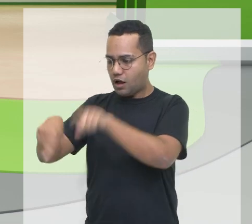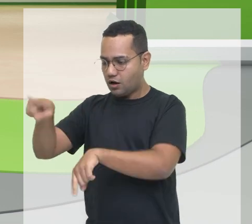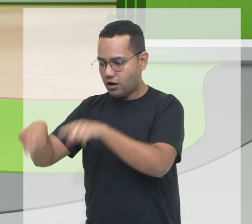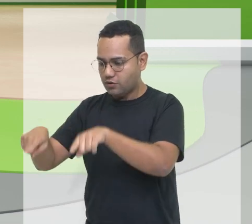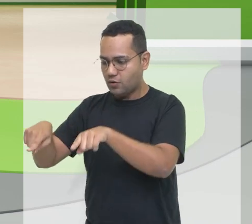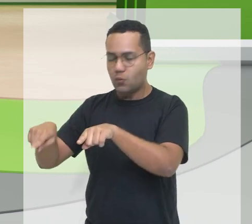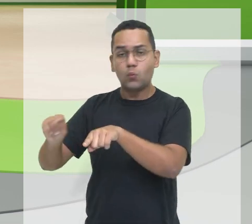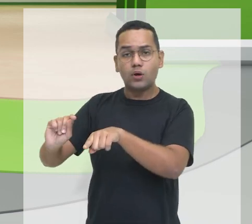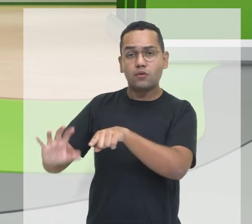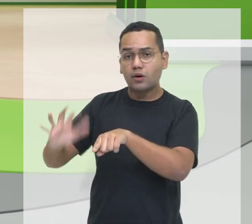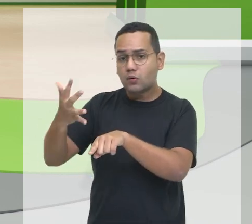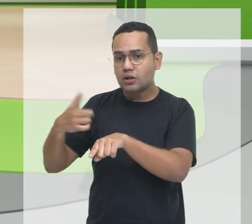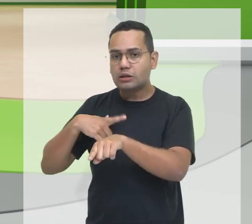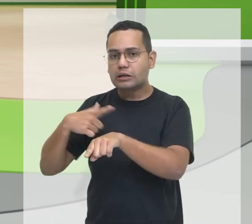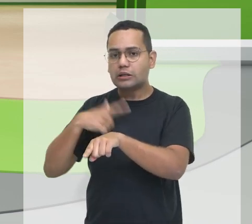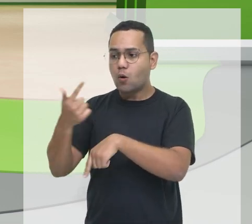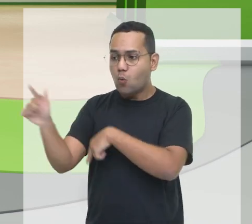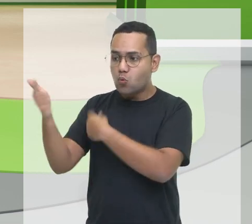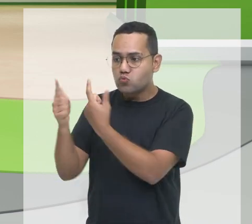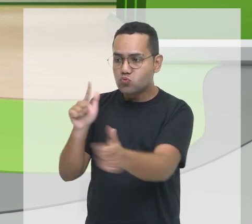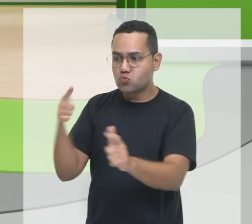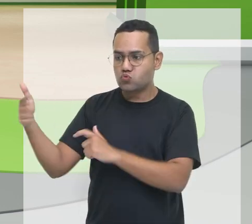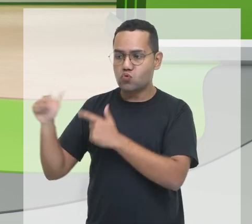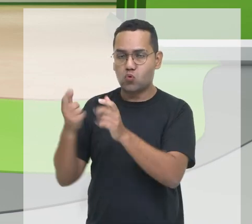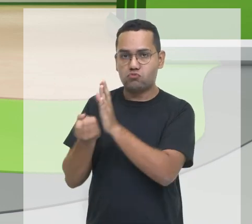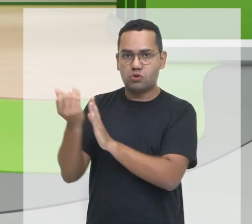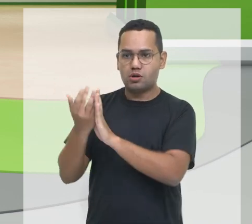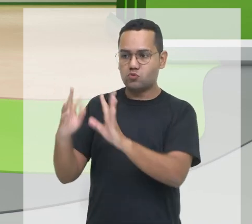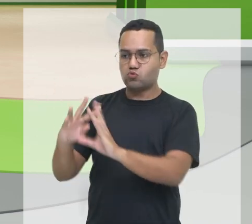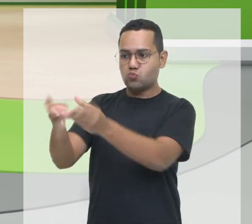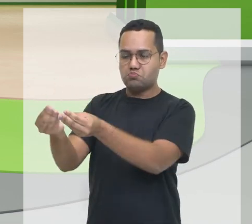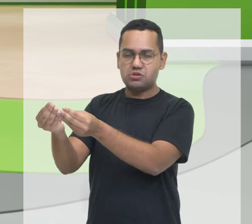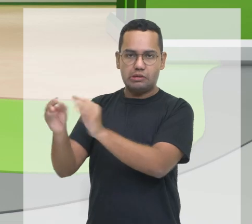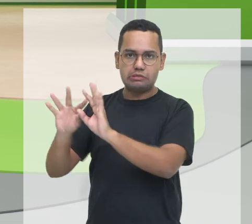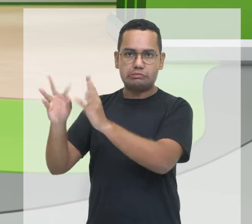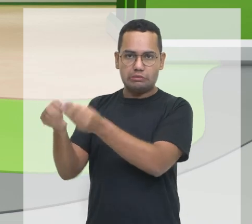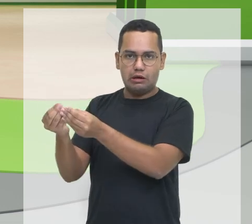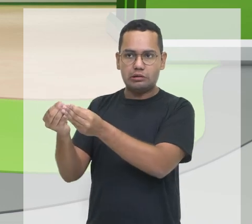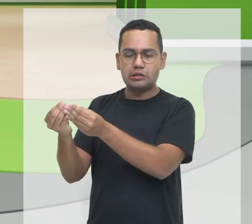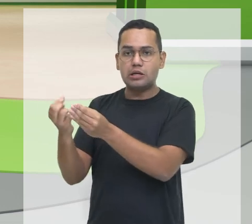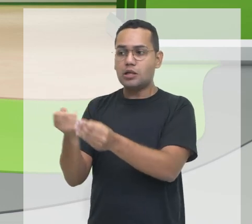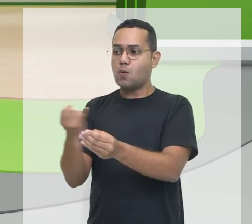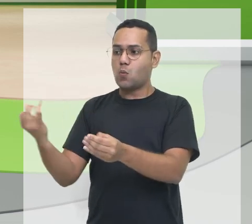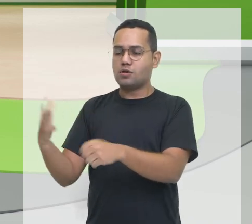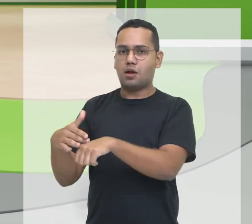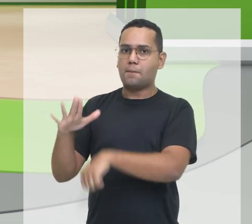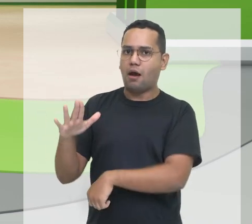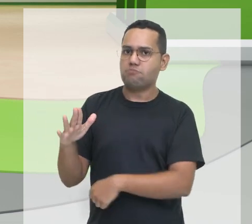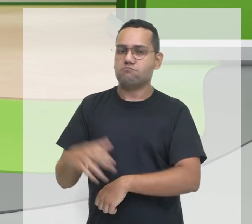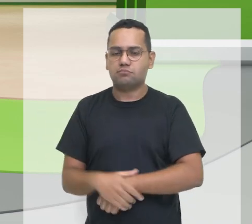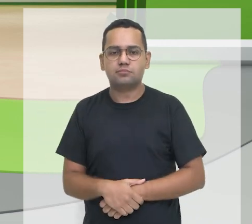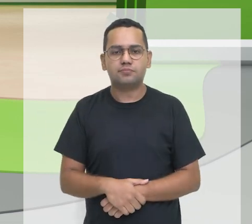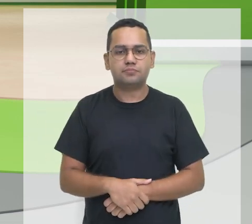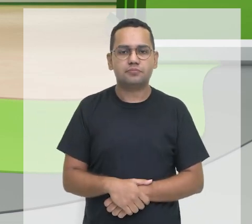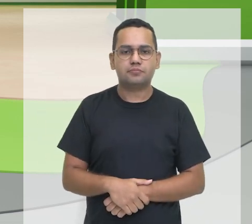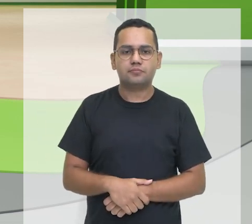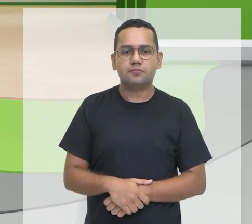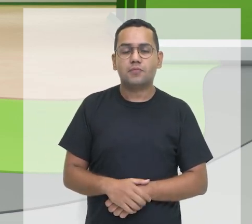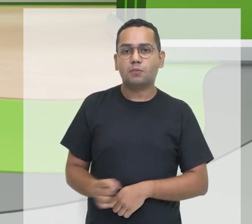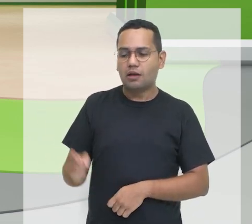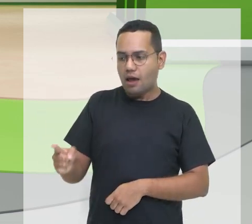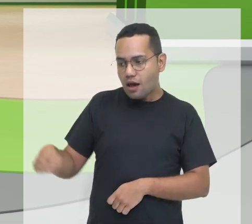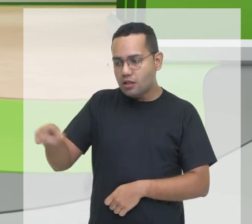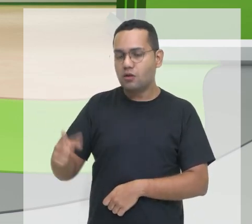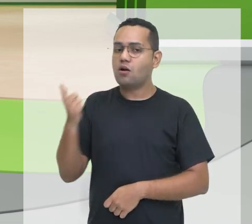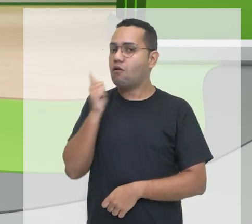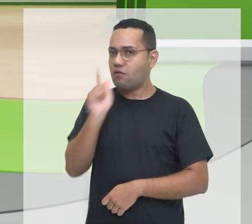aí você tem o aparecimento de outros elementos mais pesados, certo? Só estrelas mais poderosas